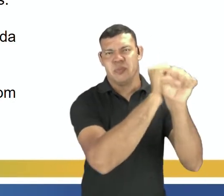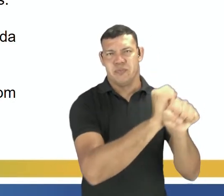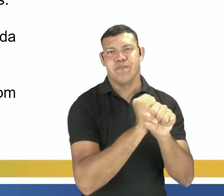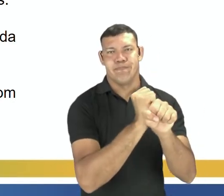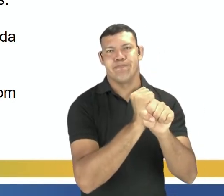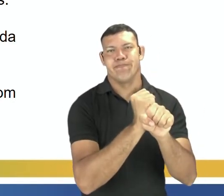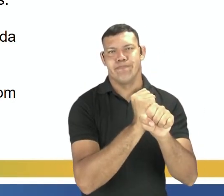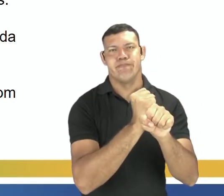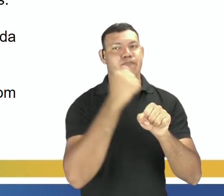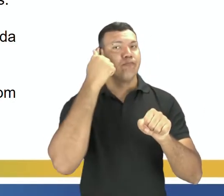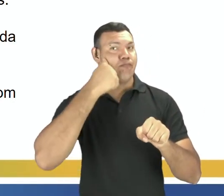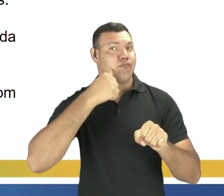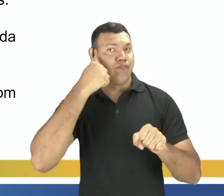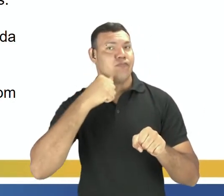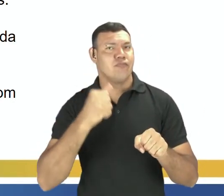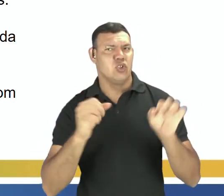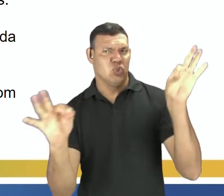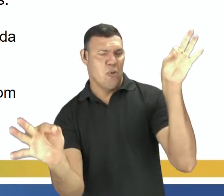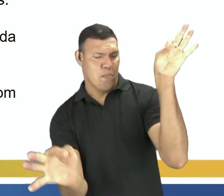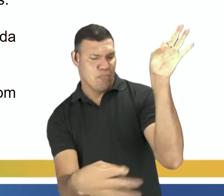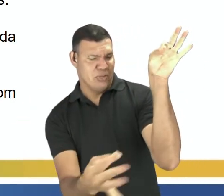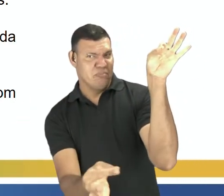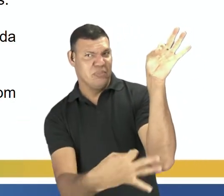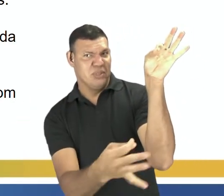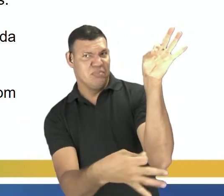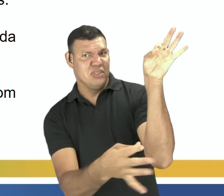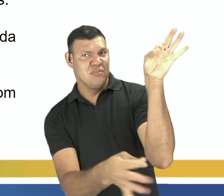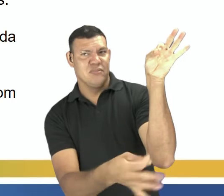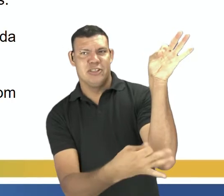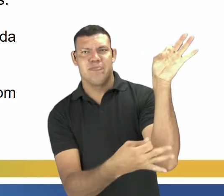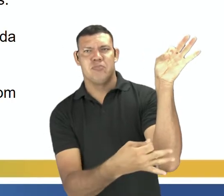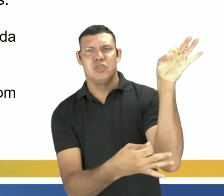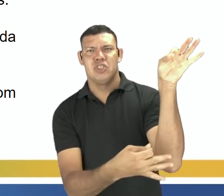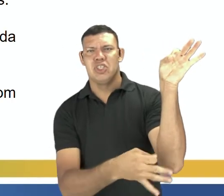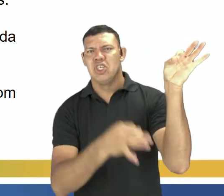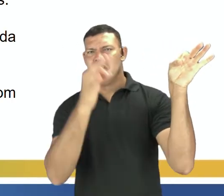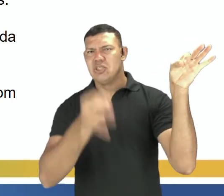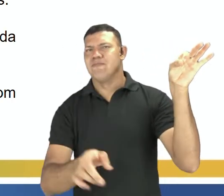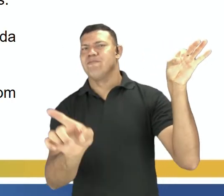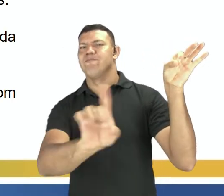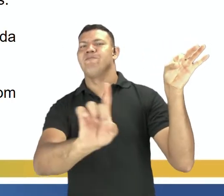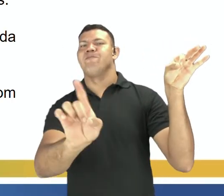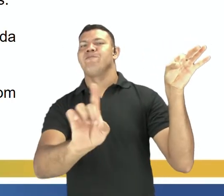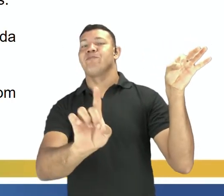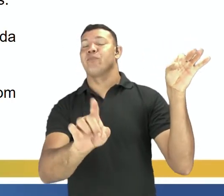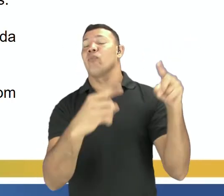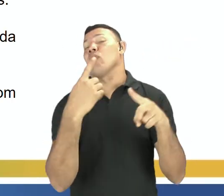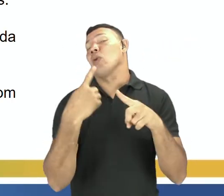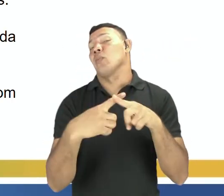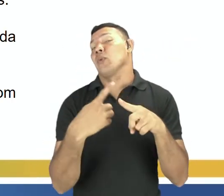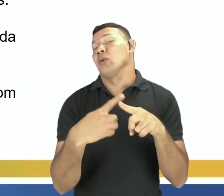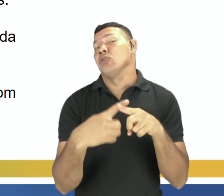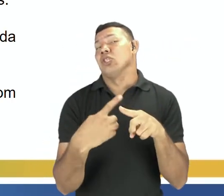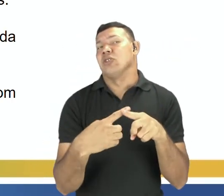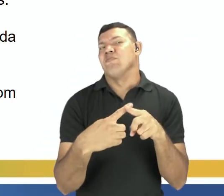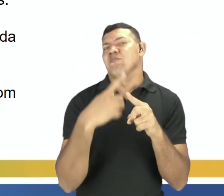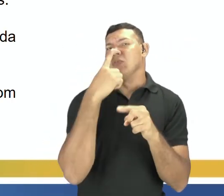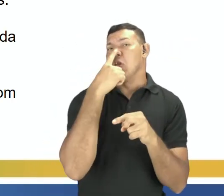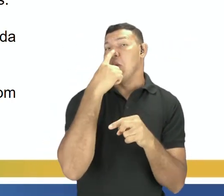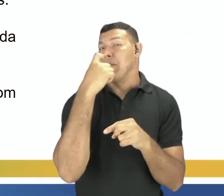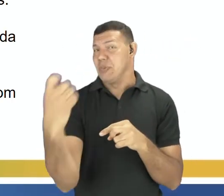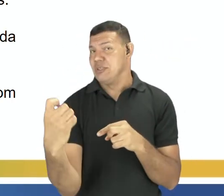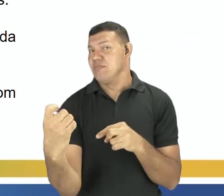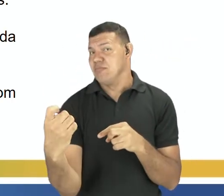senhora que preferia tratá-los com castigos, não é a resposta correta. Por quê? Porque quando eu digo rejeição